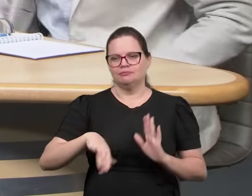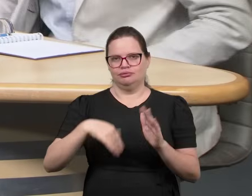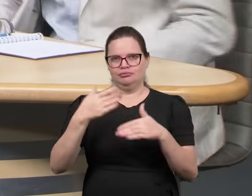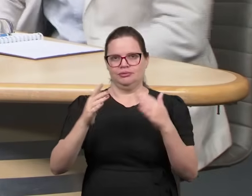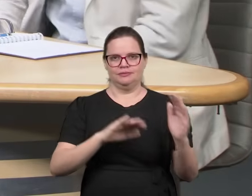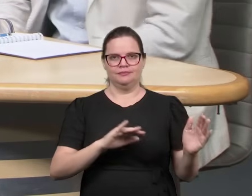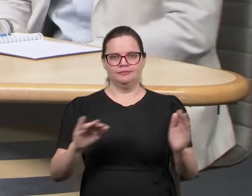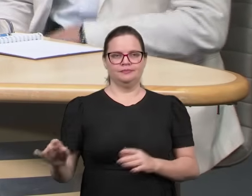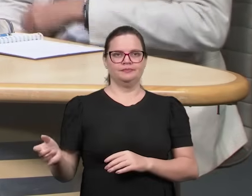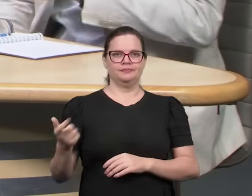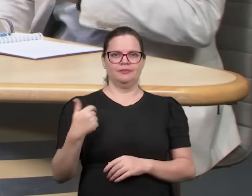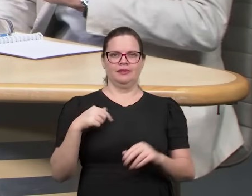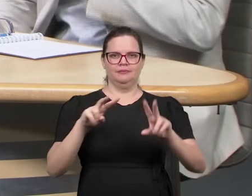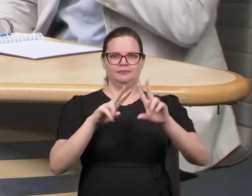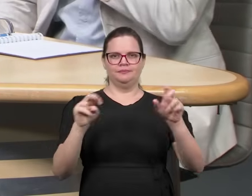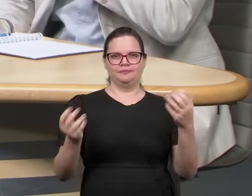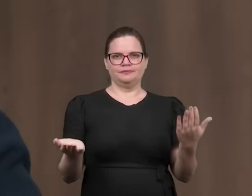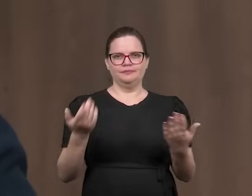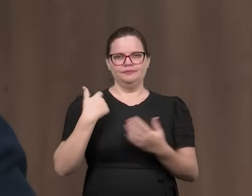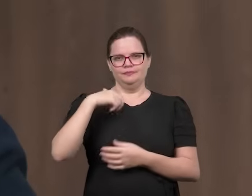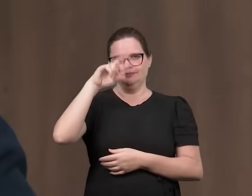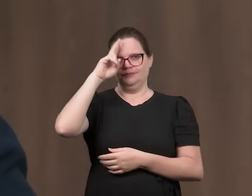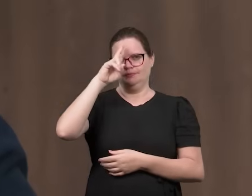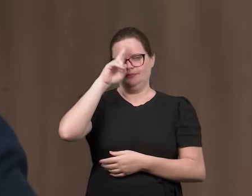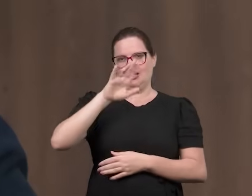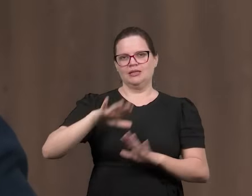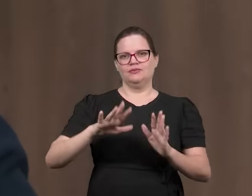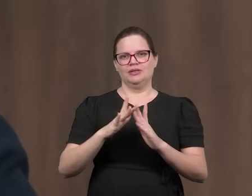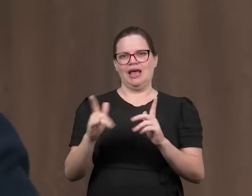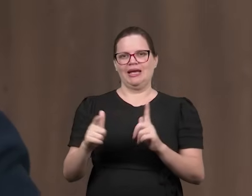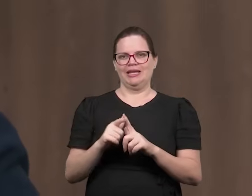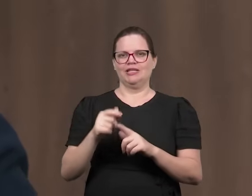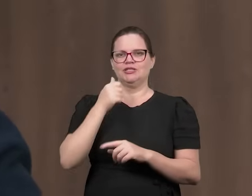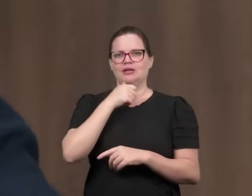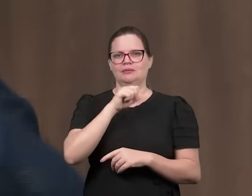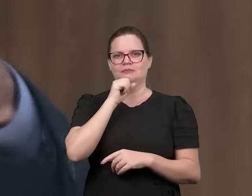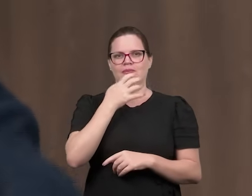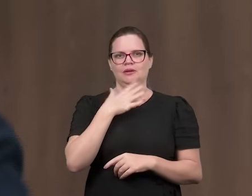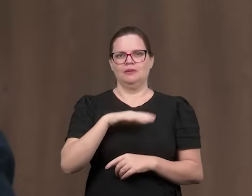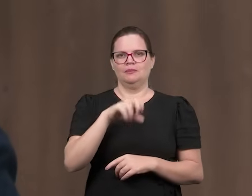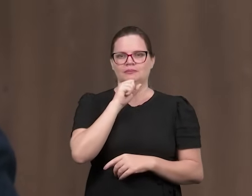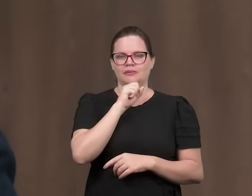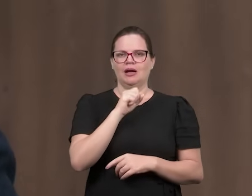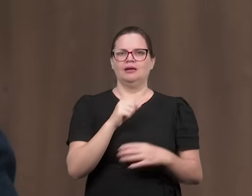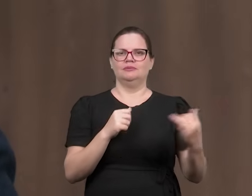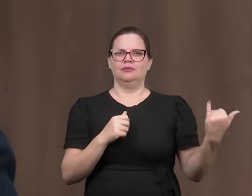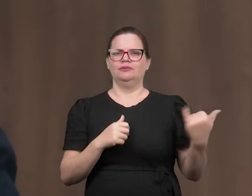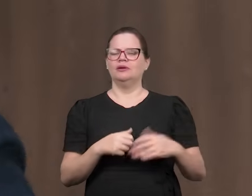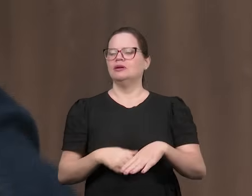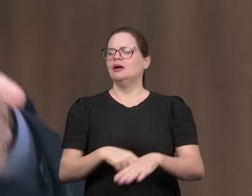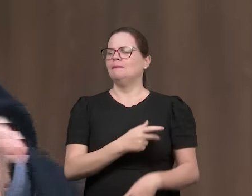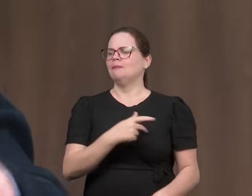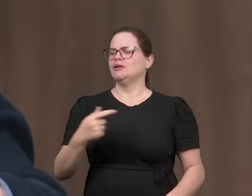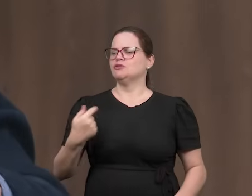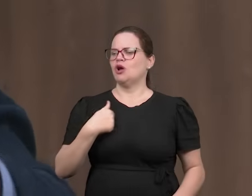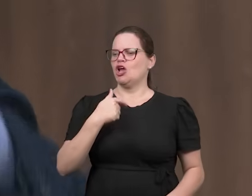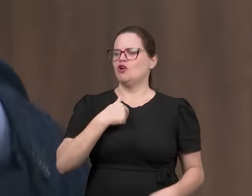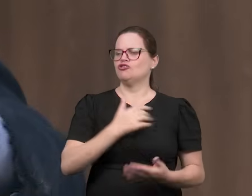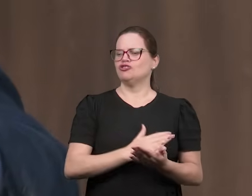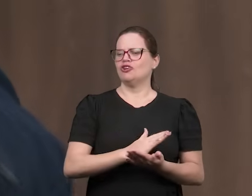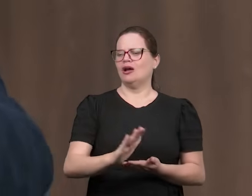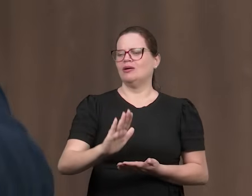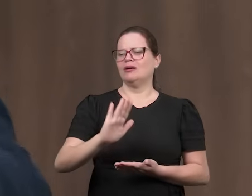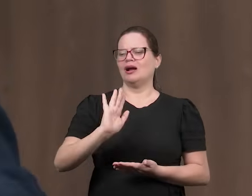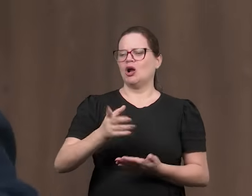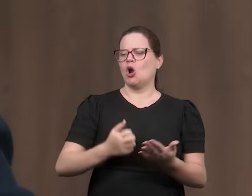Às vezes a gente está na igreja, o pai chega, fala assim, pastor, eu comprei já 3 instrumentos para o meu filho, ele começou com um, gostou, foi